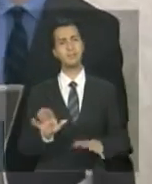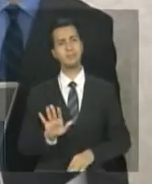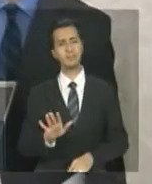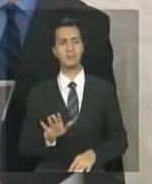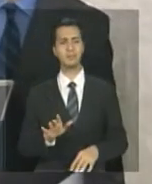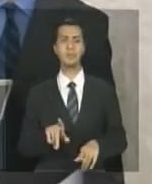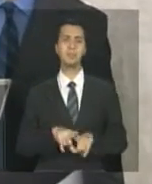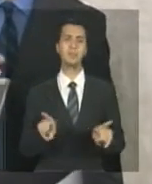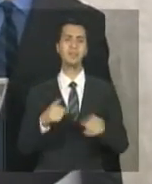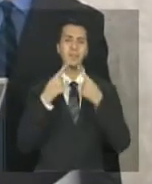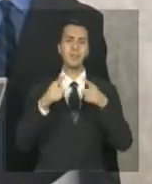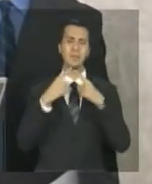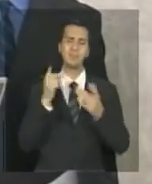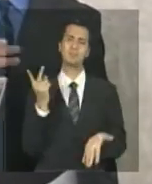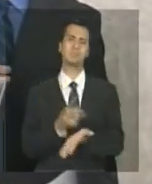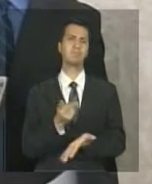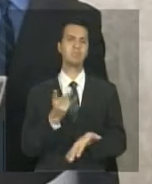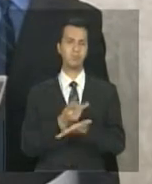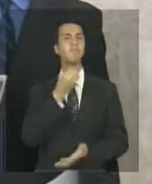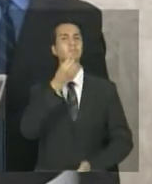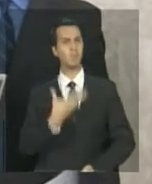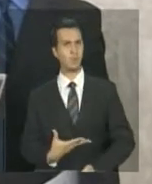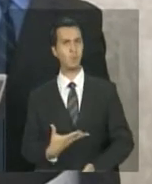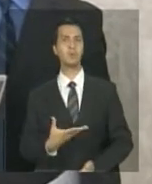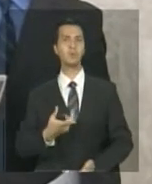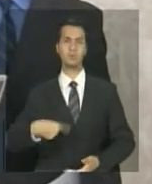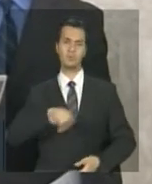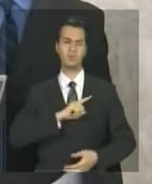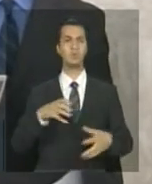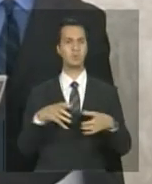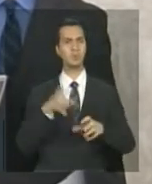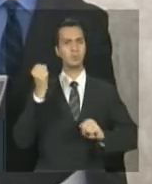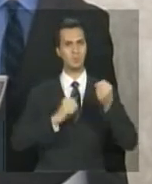Mas a reclamação sempre é pertinente ao setor